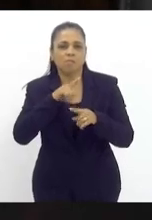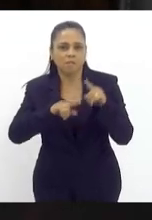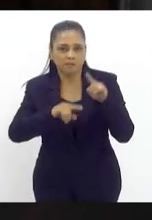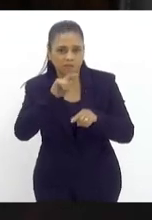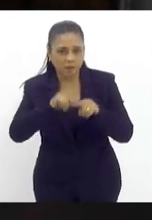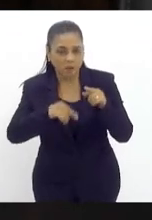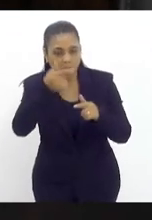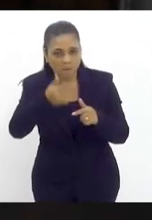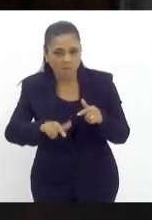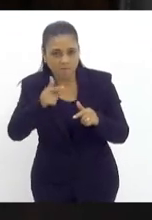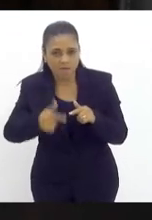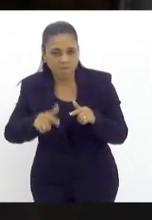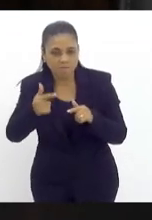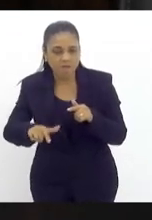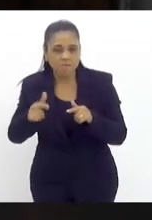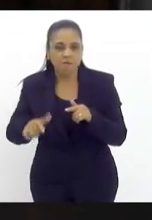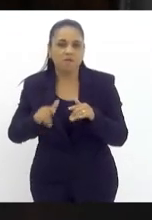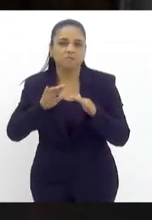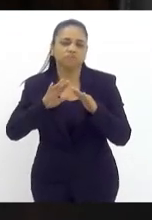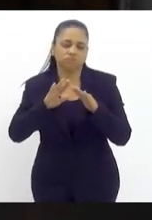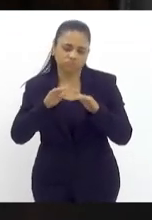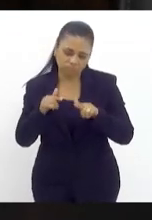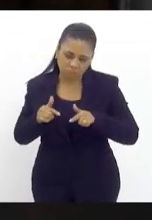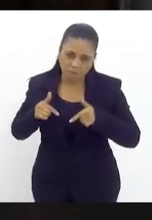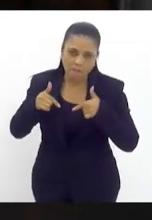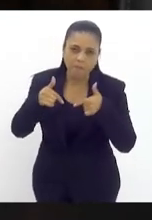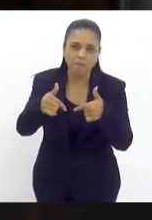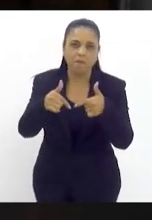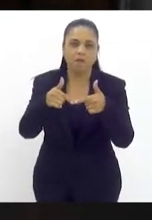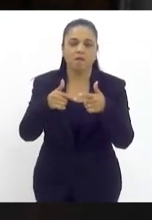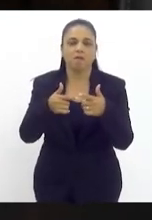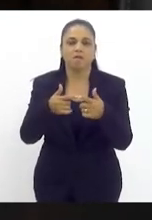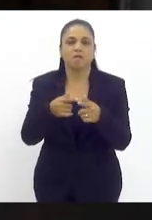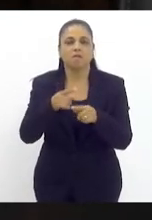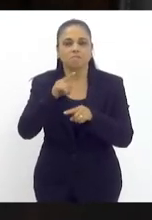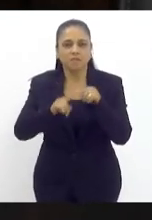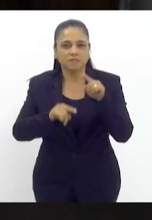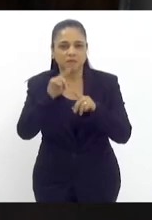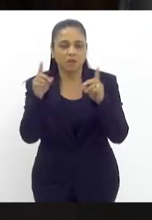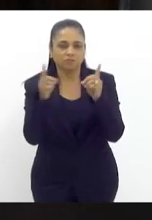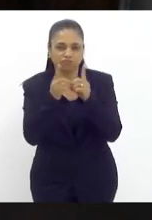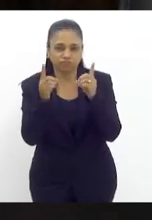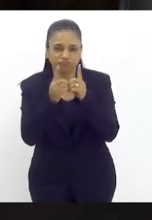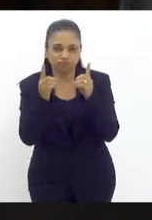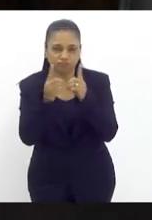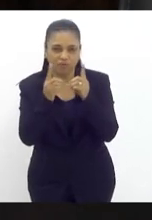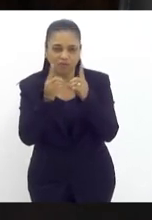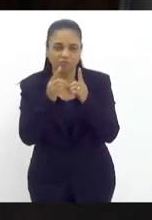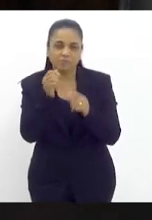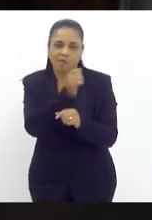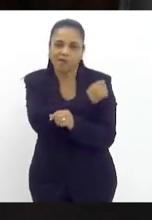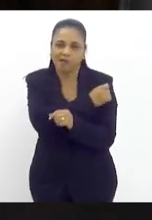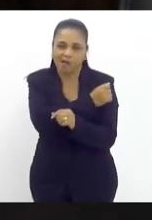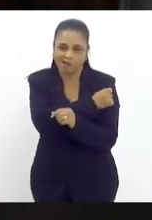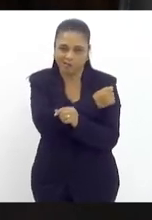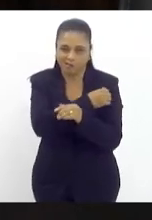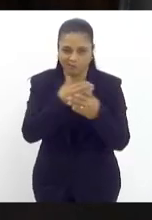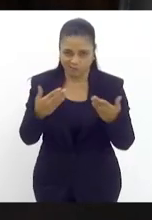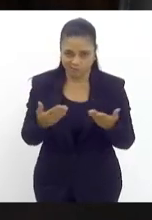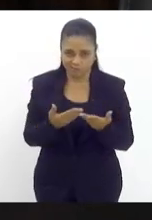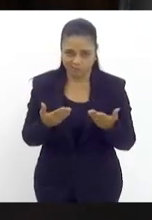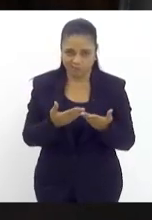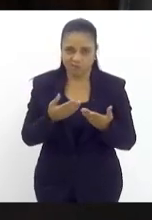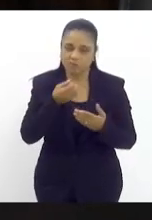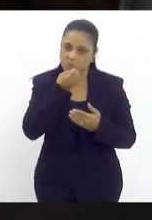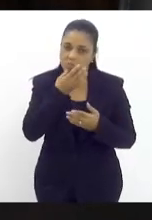mais material, né? Tem muita gente aí empenhada em produzir material didático, né, para os alunos hoje em dia, e está